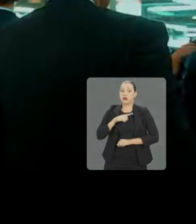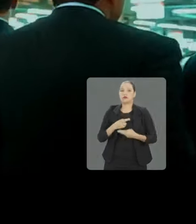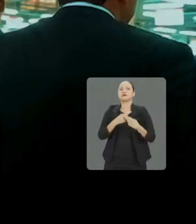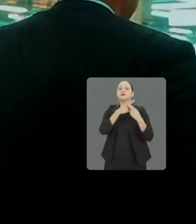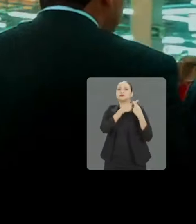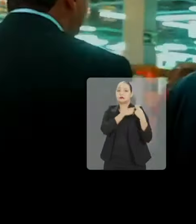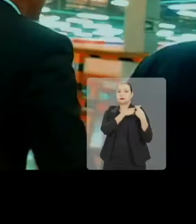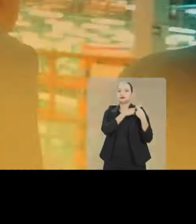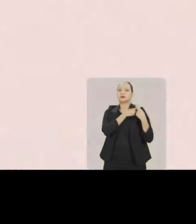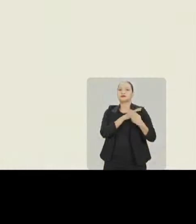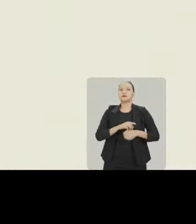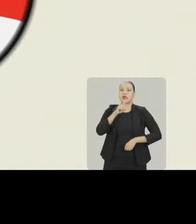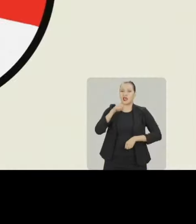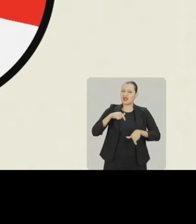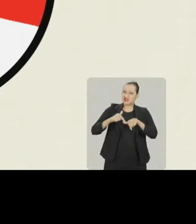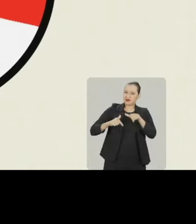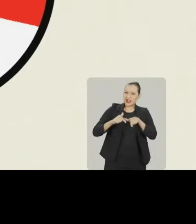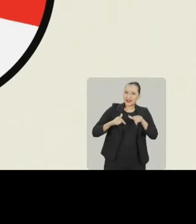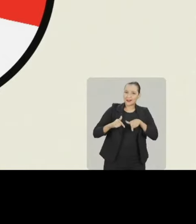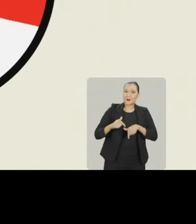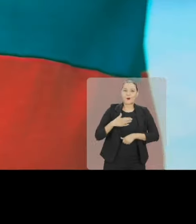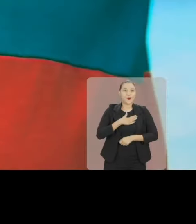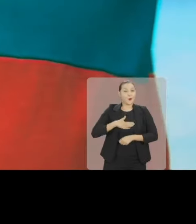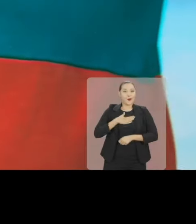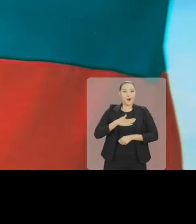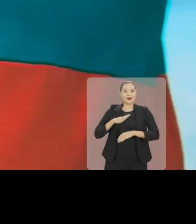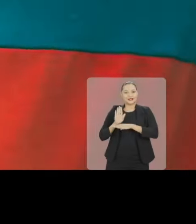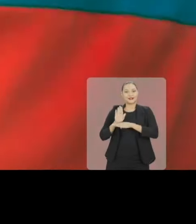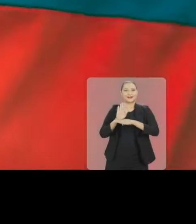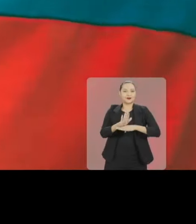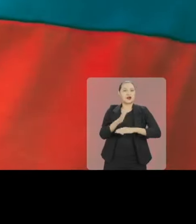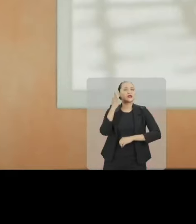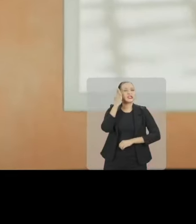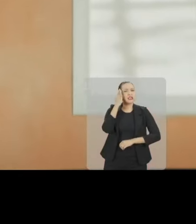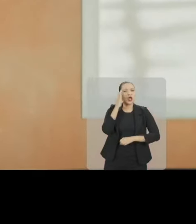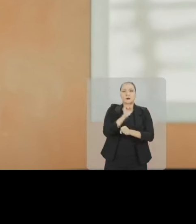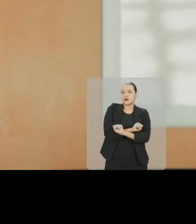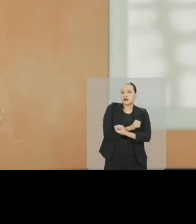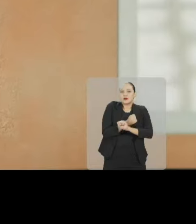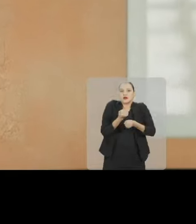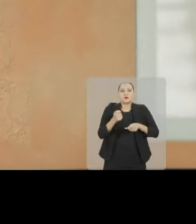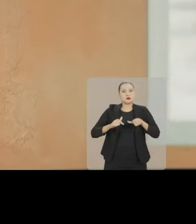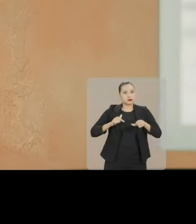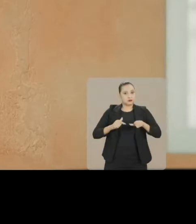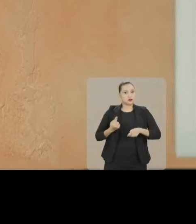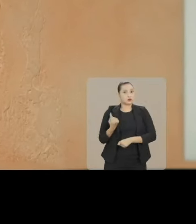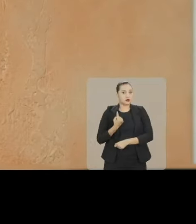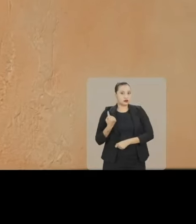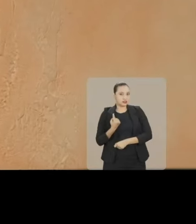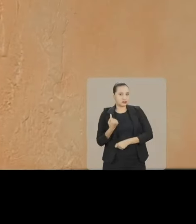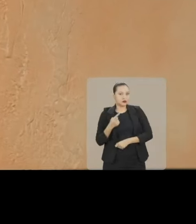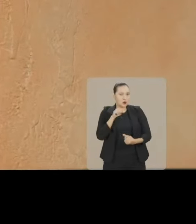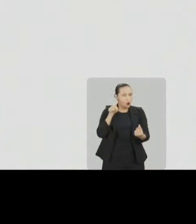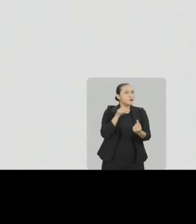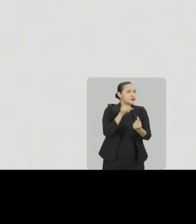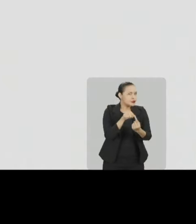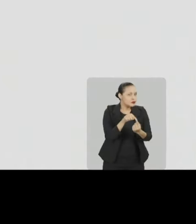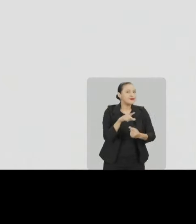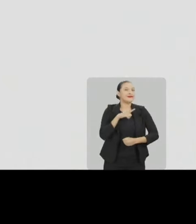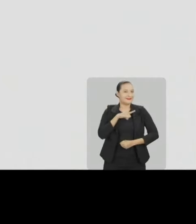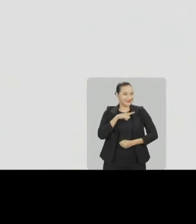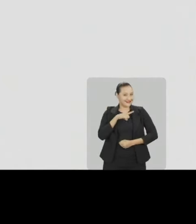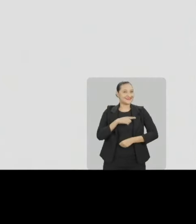cumpre compromisso. É resolvedor, gosta de desatar nó e sabe que ninguém faz nada só.